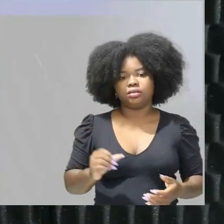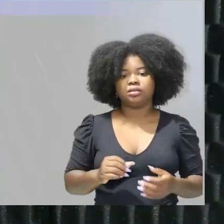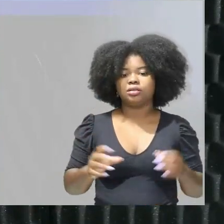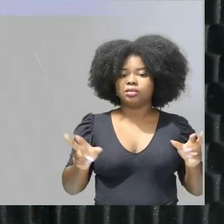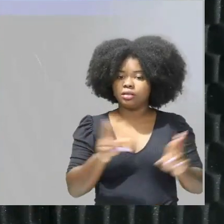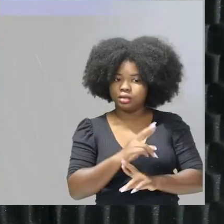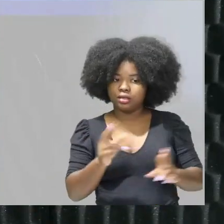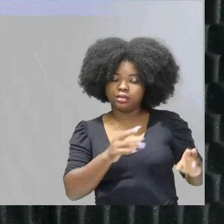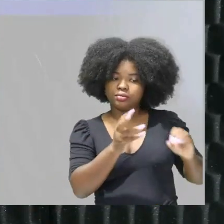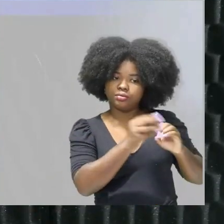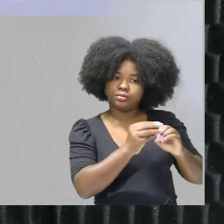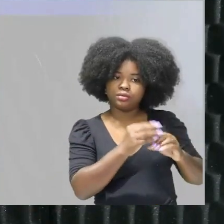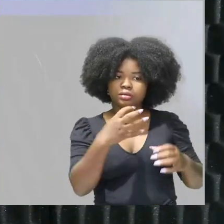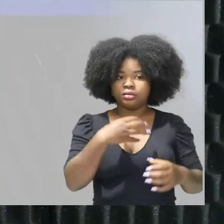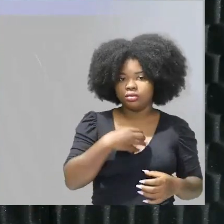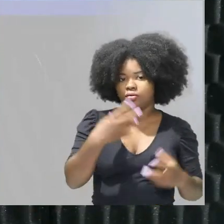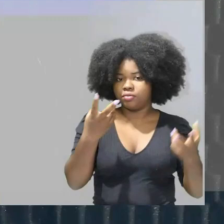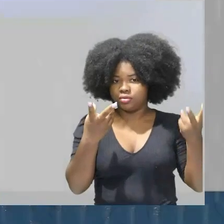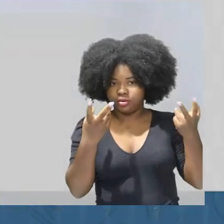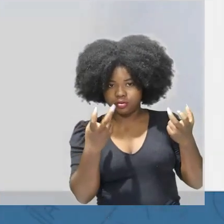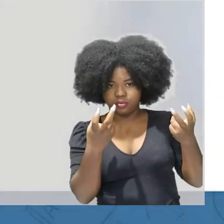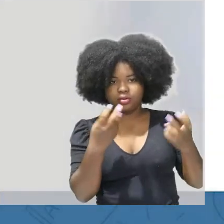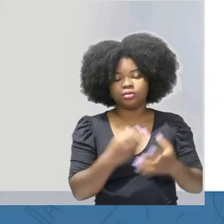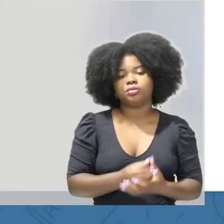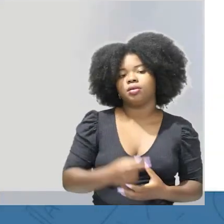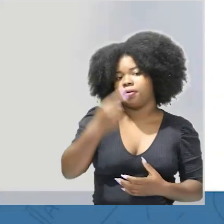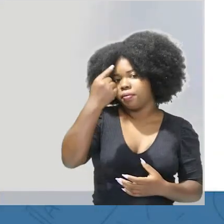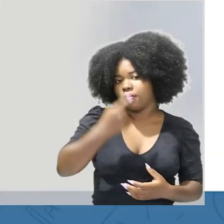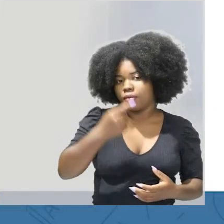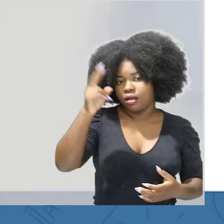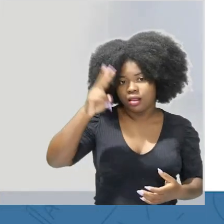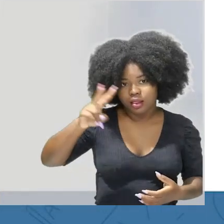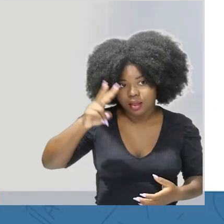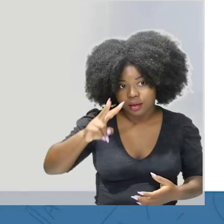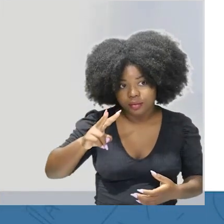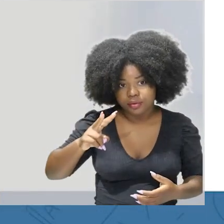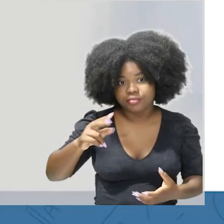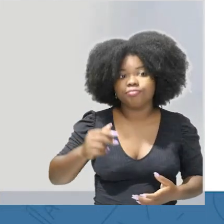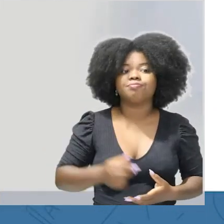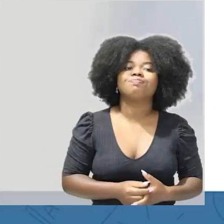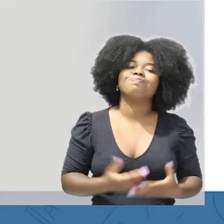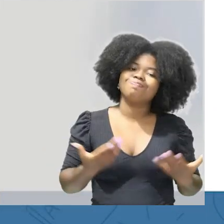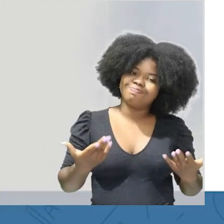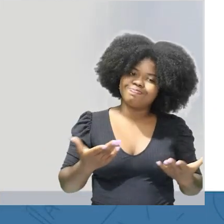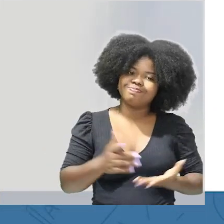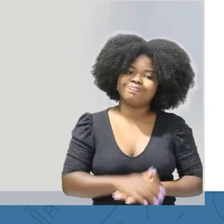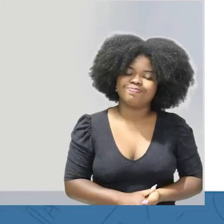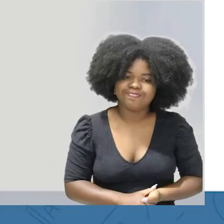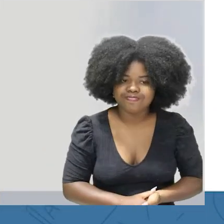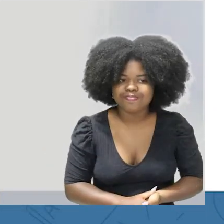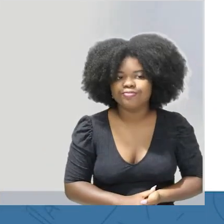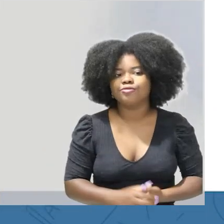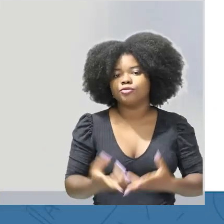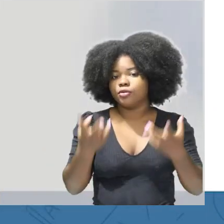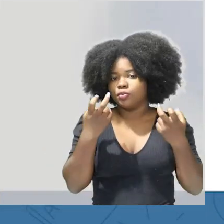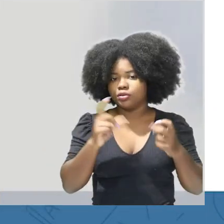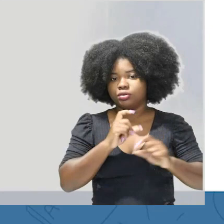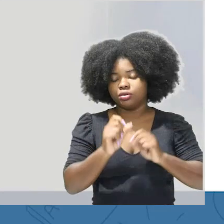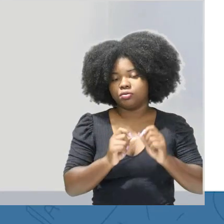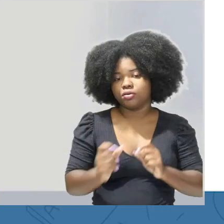sentidos percepção imagens lembra outra questão e isso a percepção produz